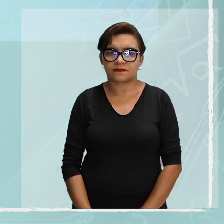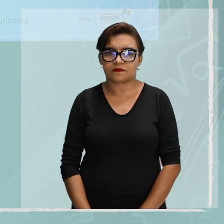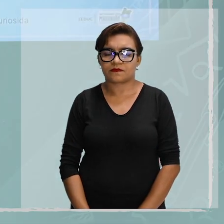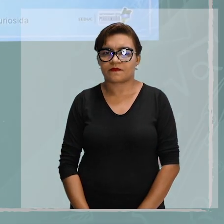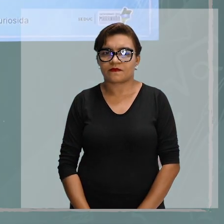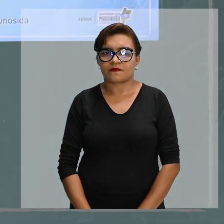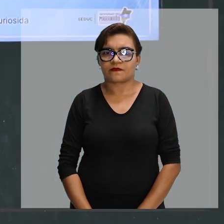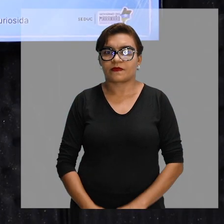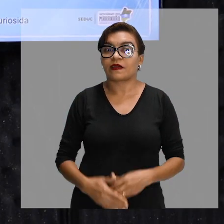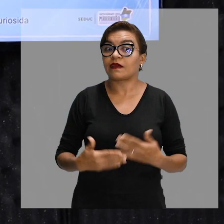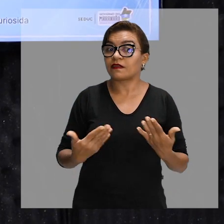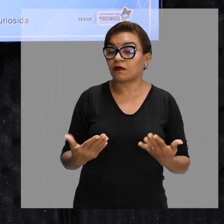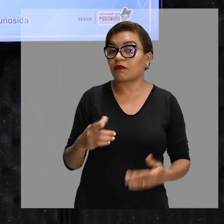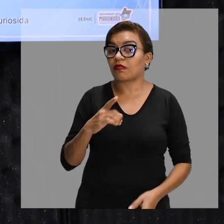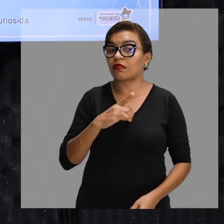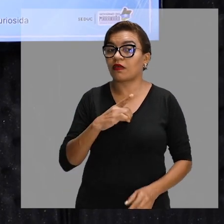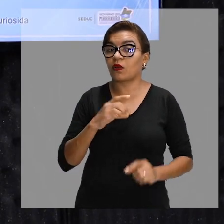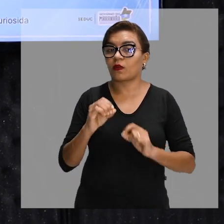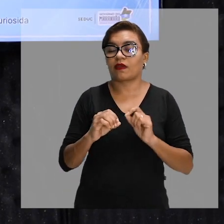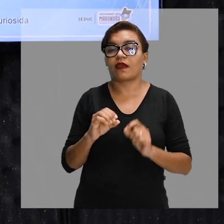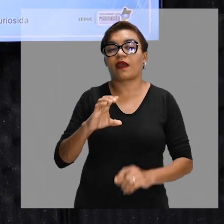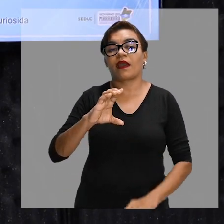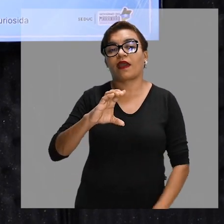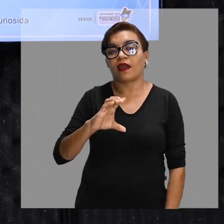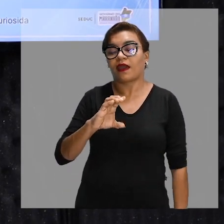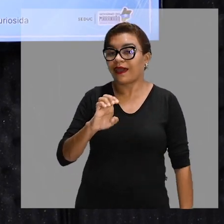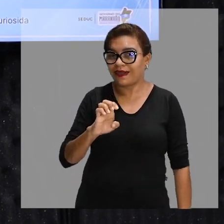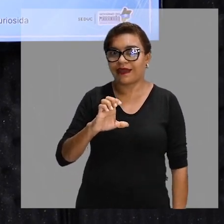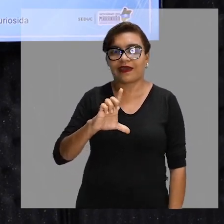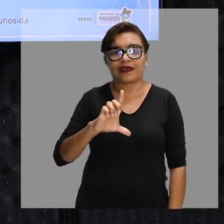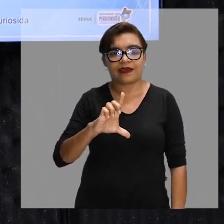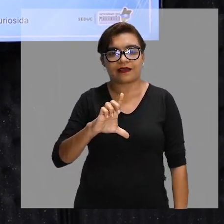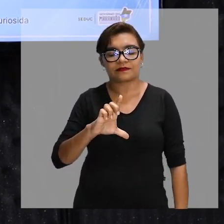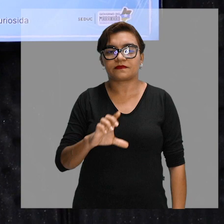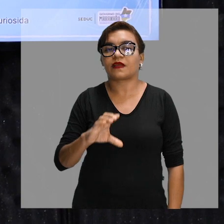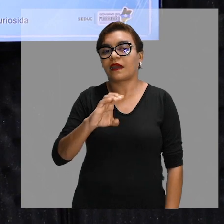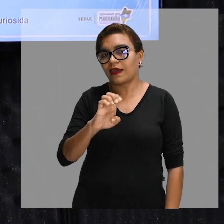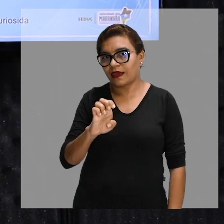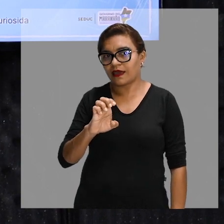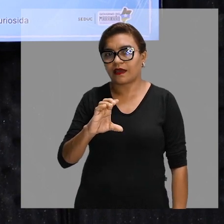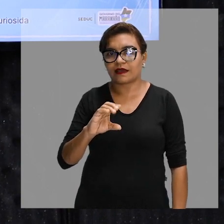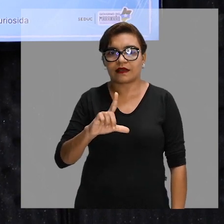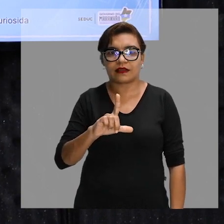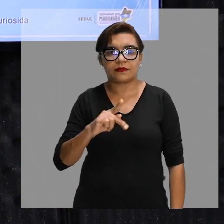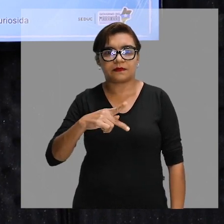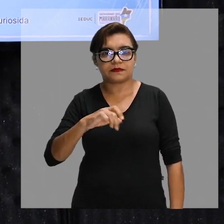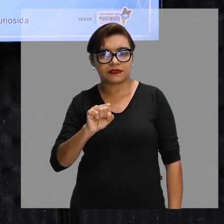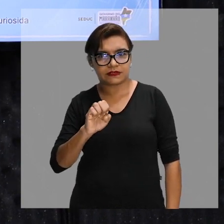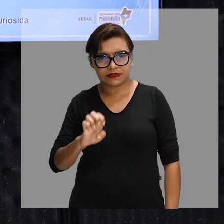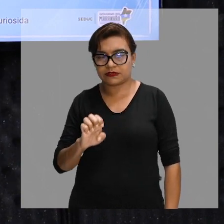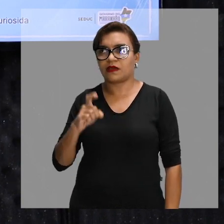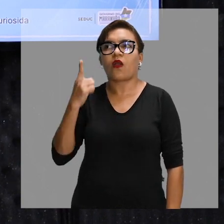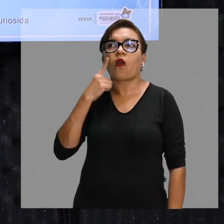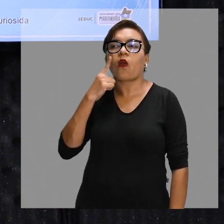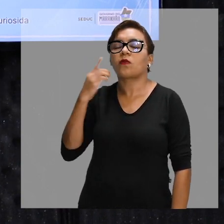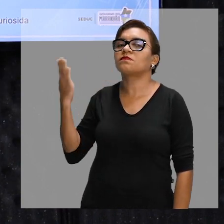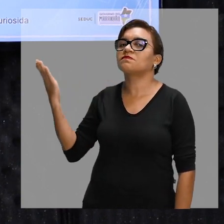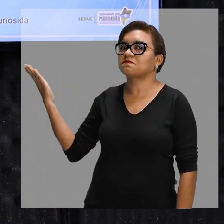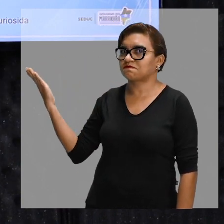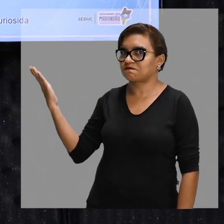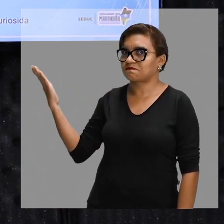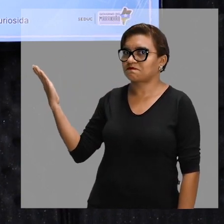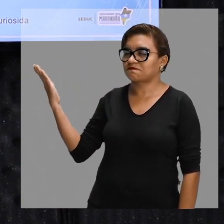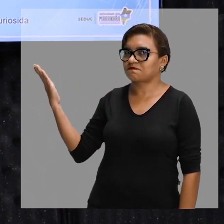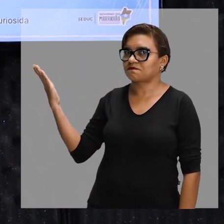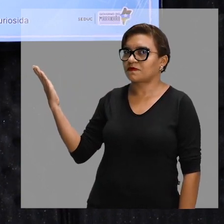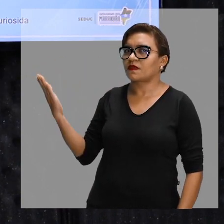Quanto aos eclipses, certo? O eclipse é que aqui nós vamos ver uma configuração de sombra e penumbra.